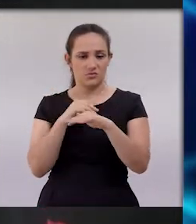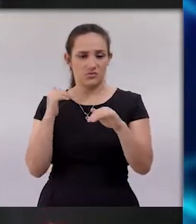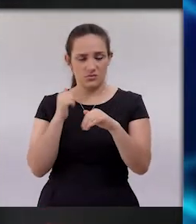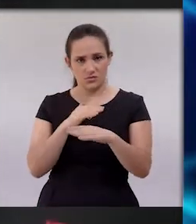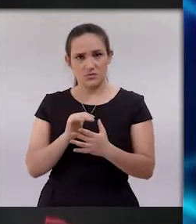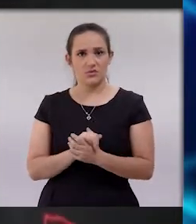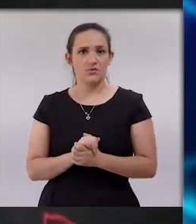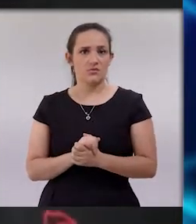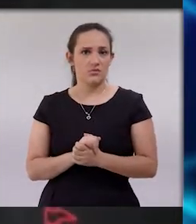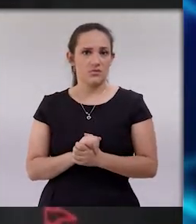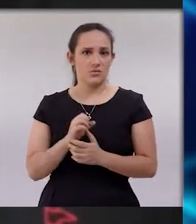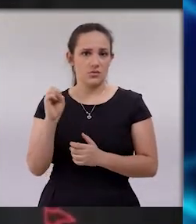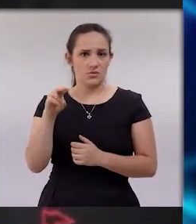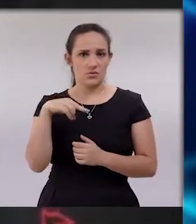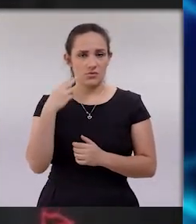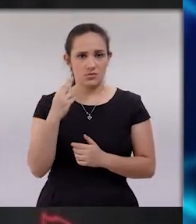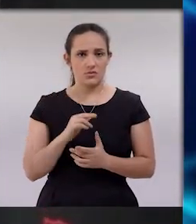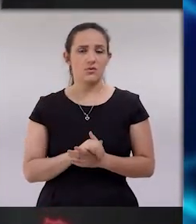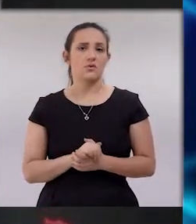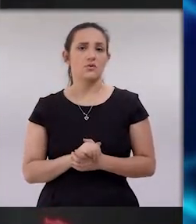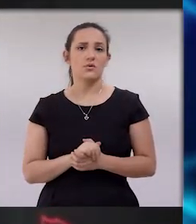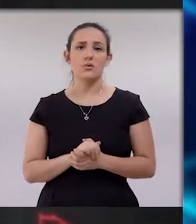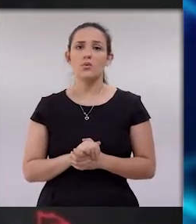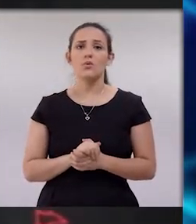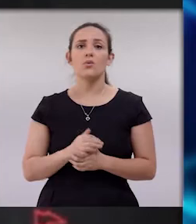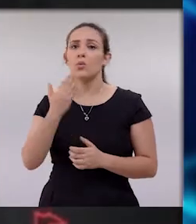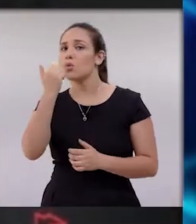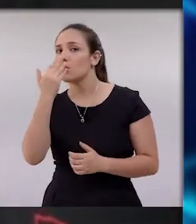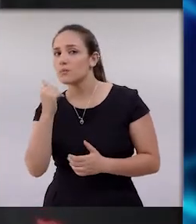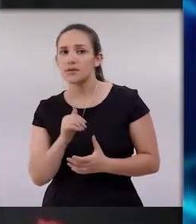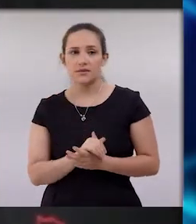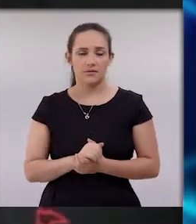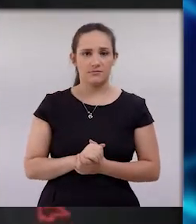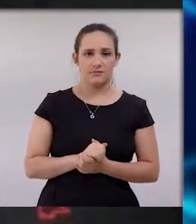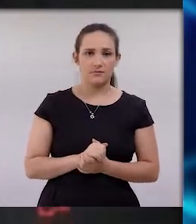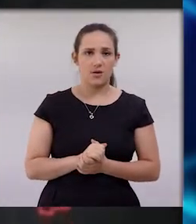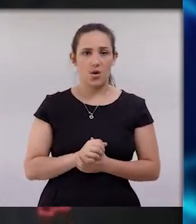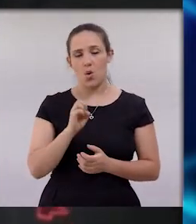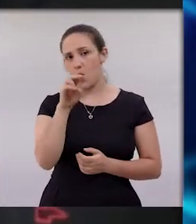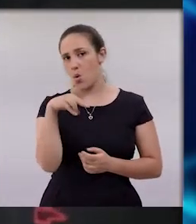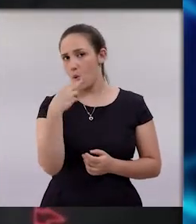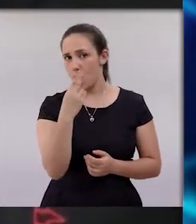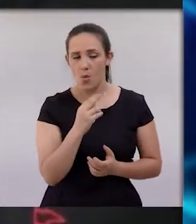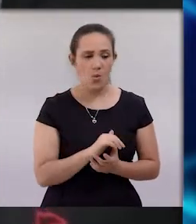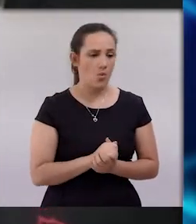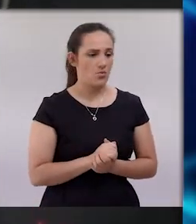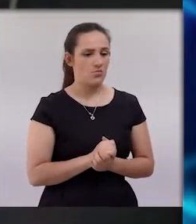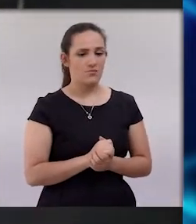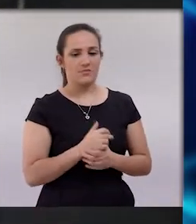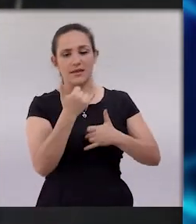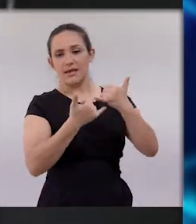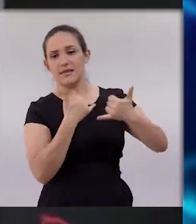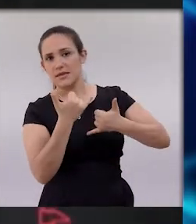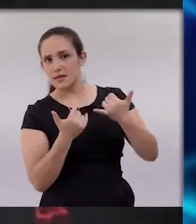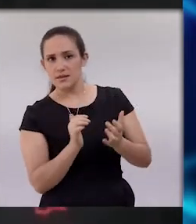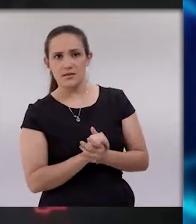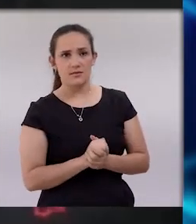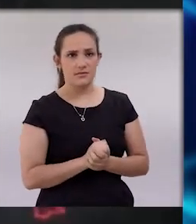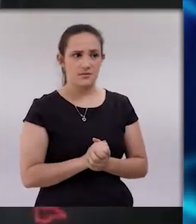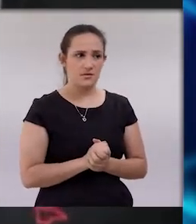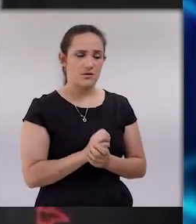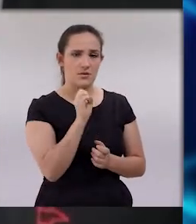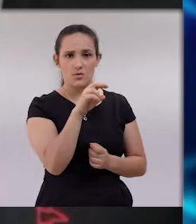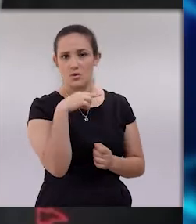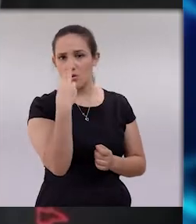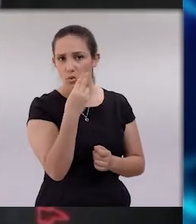gente é tele nos aplicativos de alimentação, a gente é tele nos aplicativos de diversão, a gente é